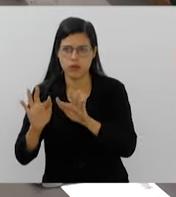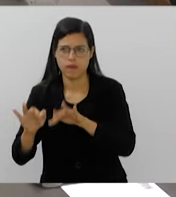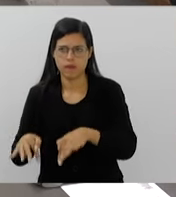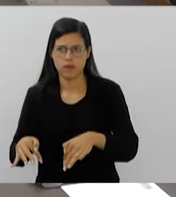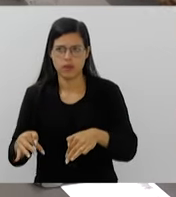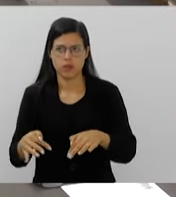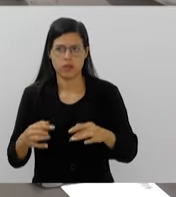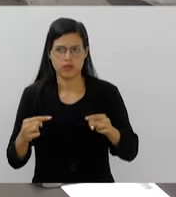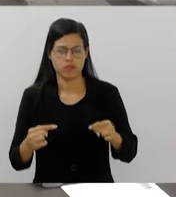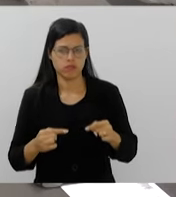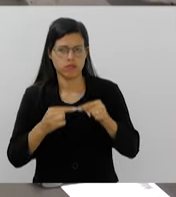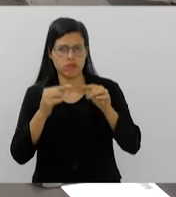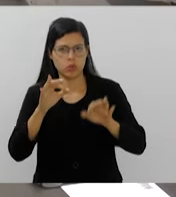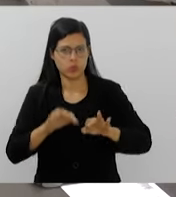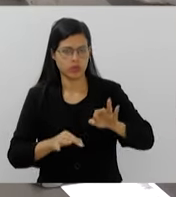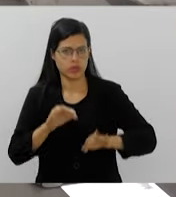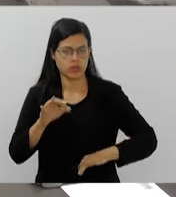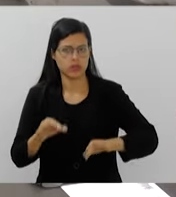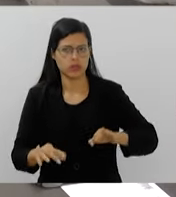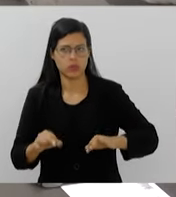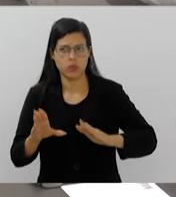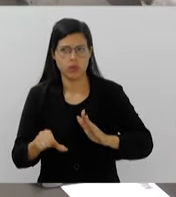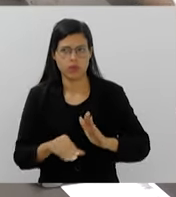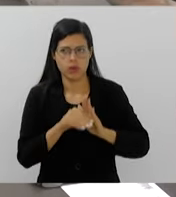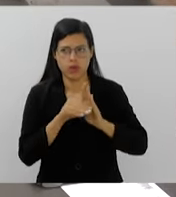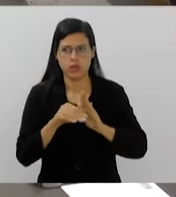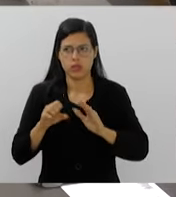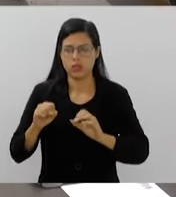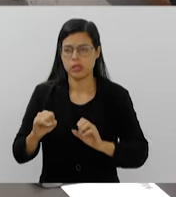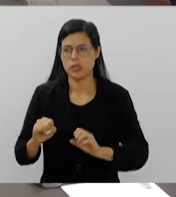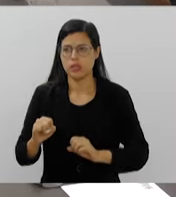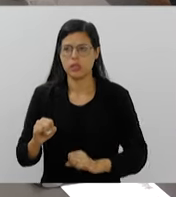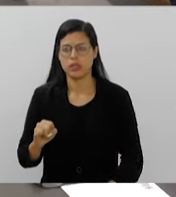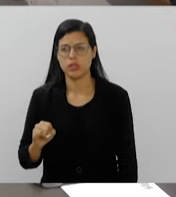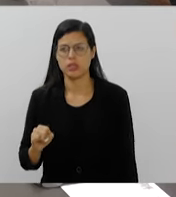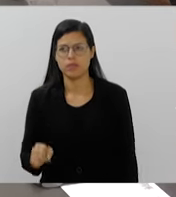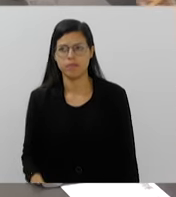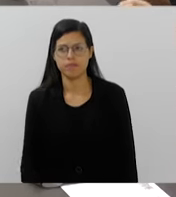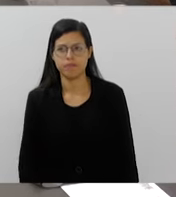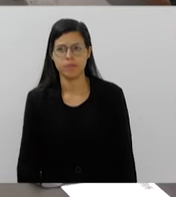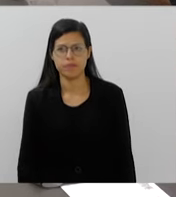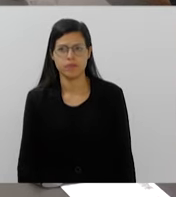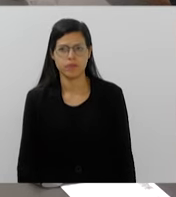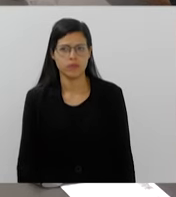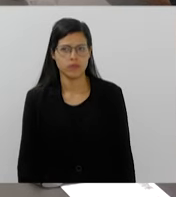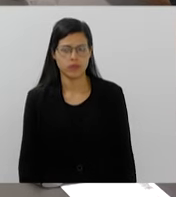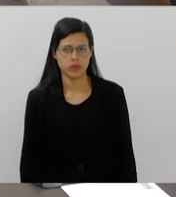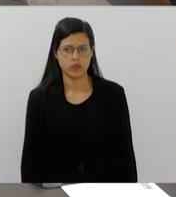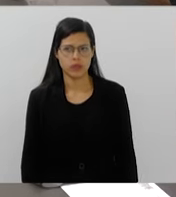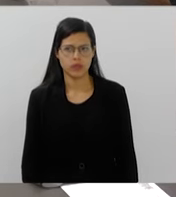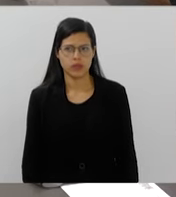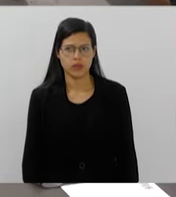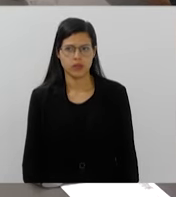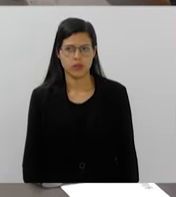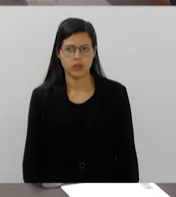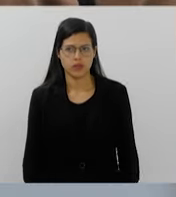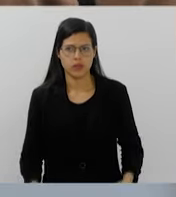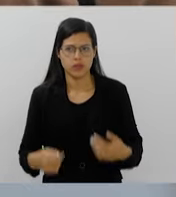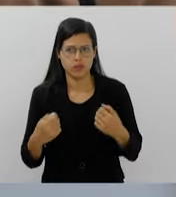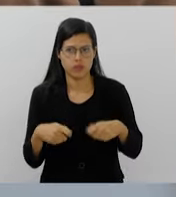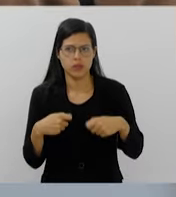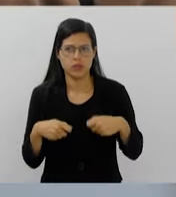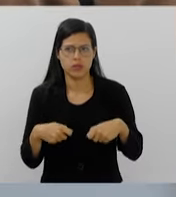pela juridicidade com emendas, se Vossa Excelência puder só... Eu tenho que pegar o mapa rodoviário para